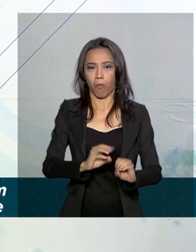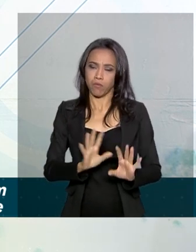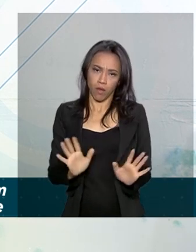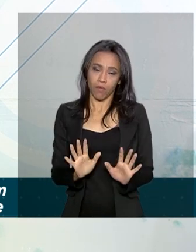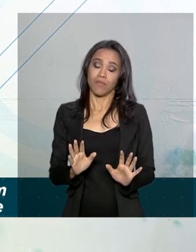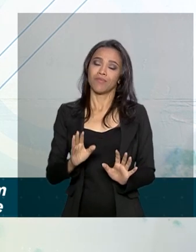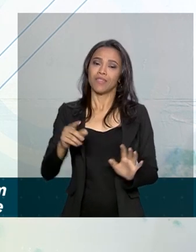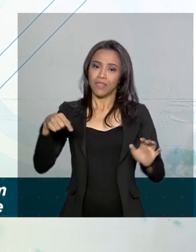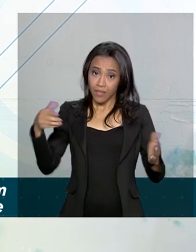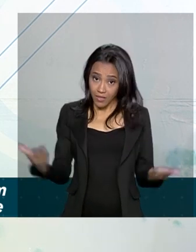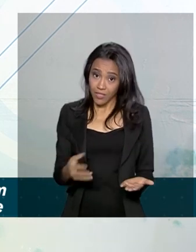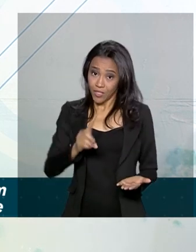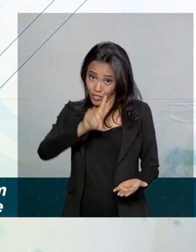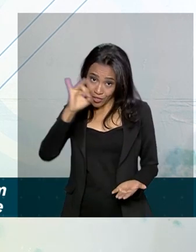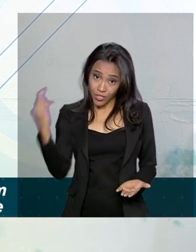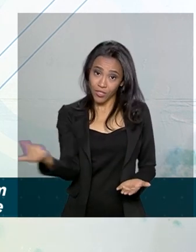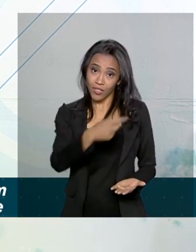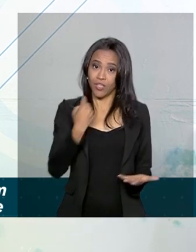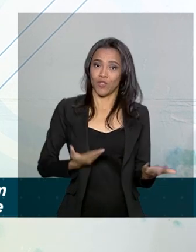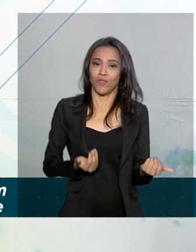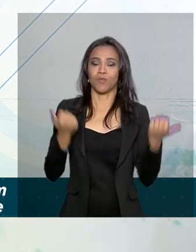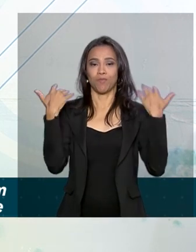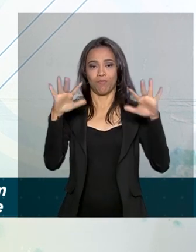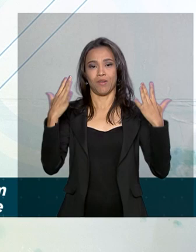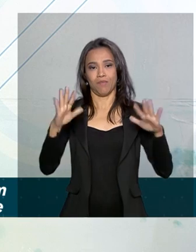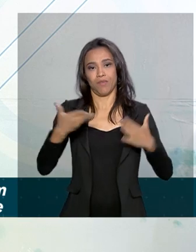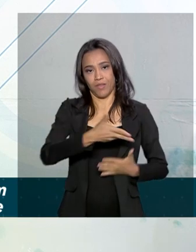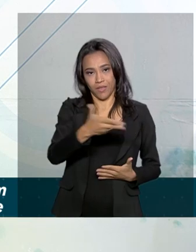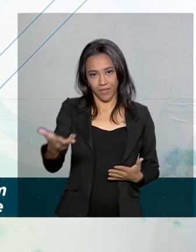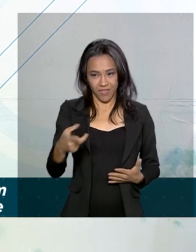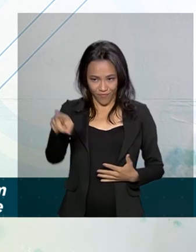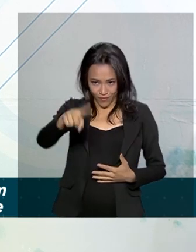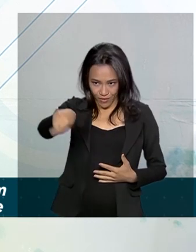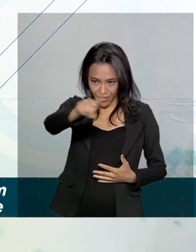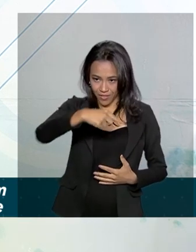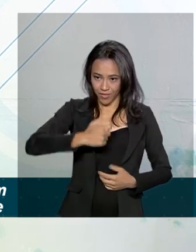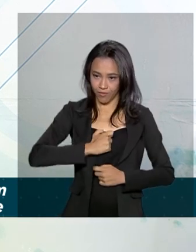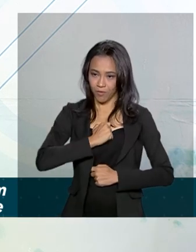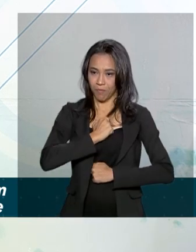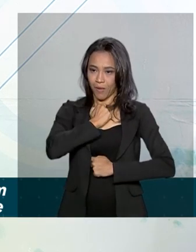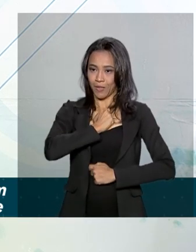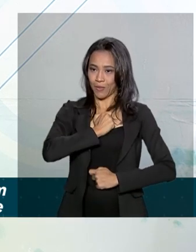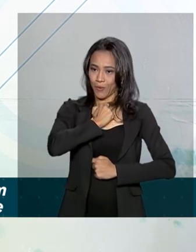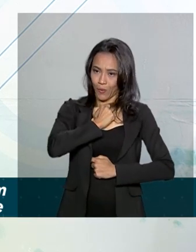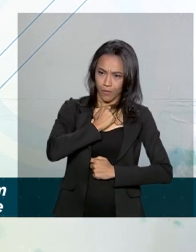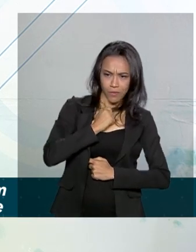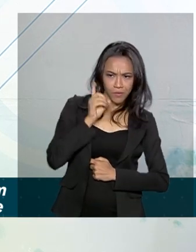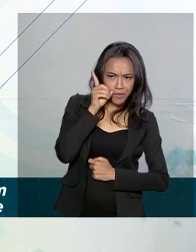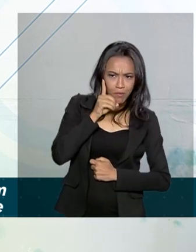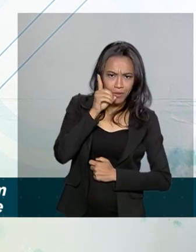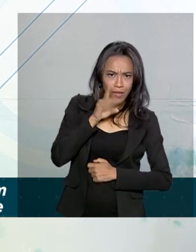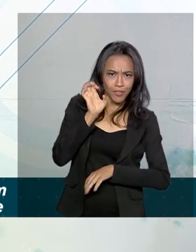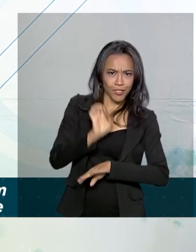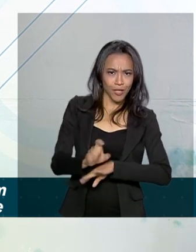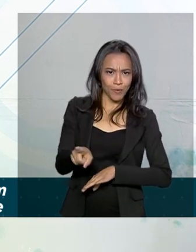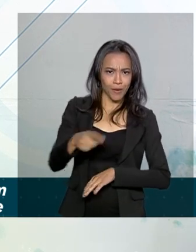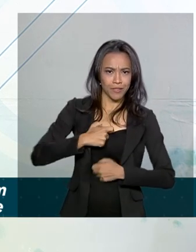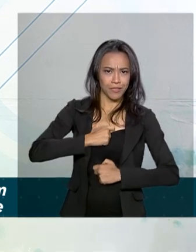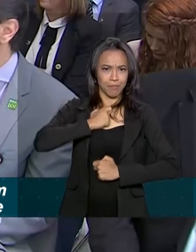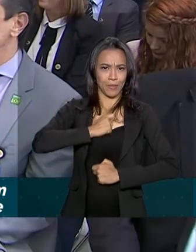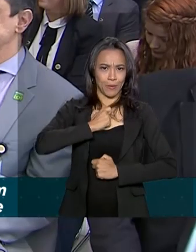parabéns aos jovens brasileiros, esses também que estão de paletó e gravata aqui. Temos até um deputado estadual de paletó e gravata